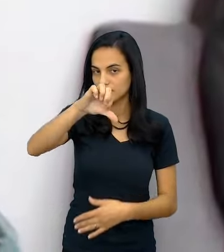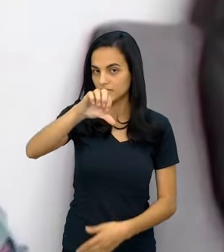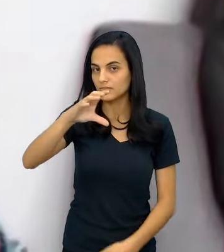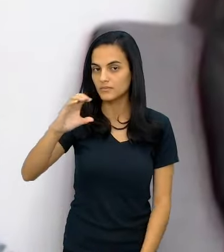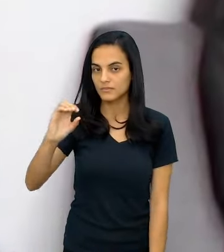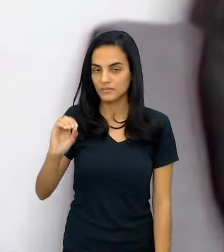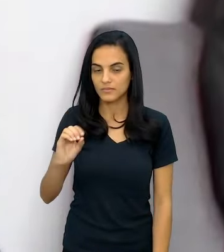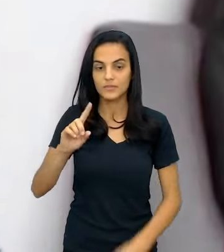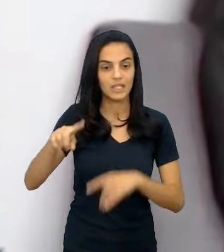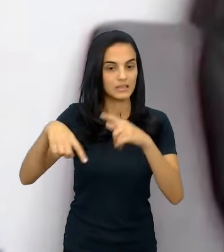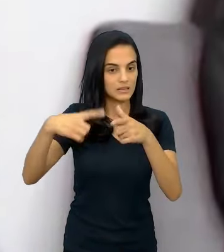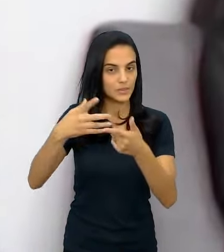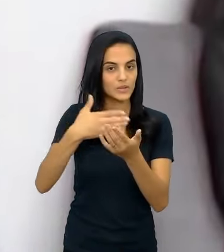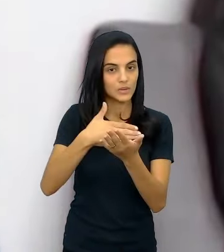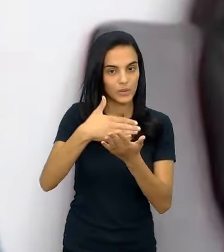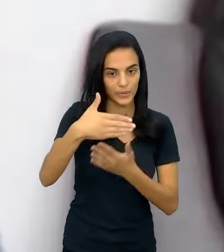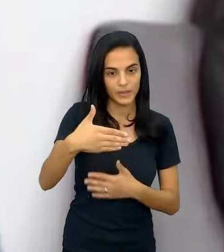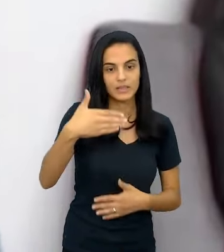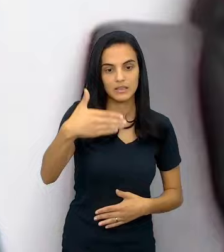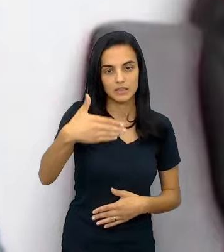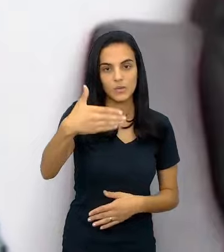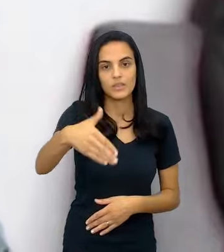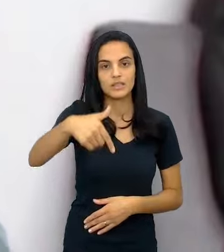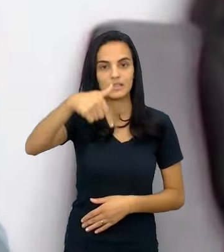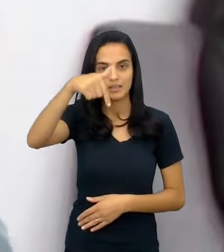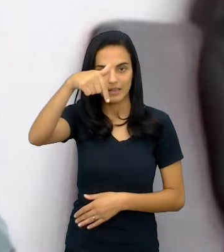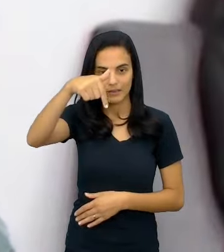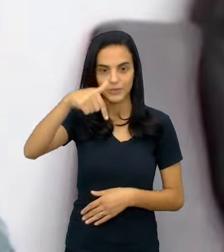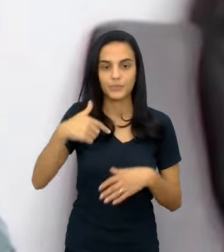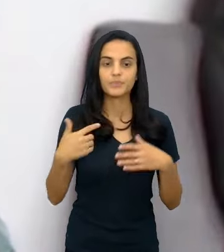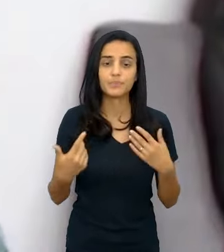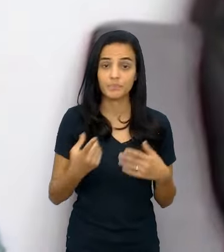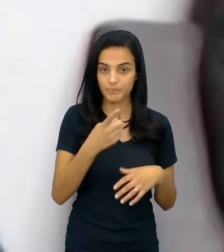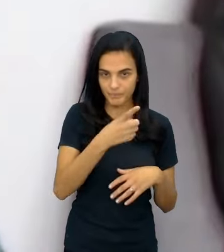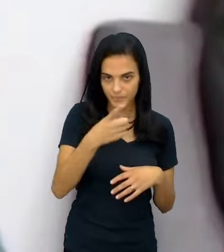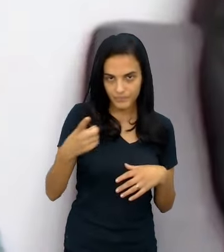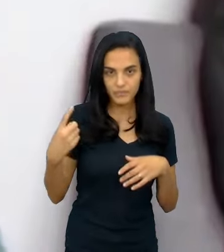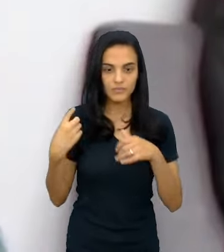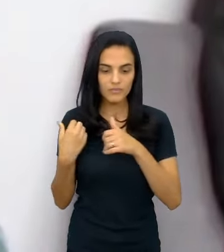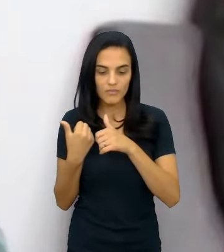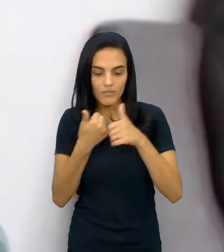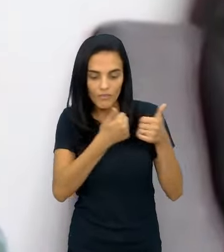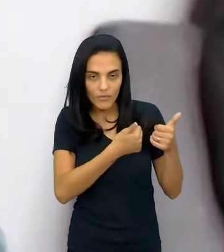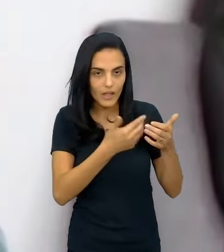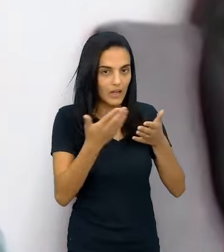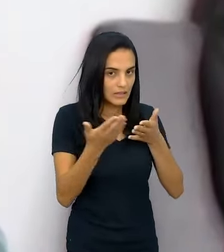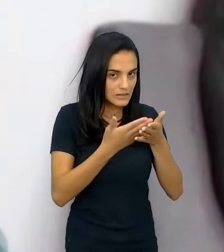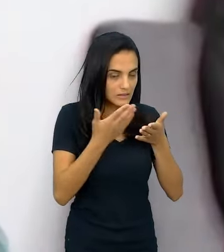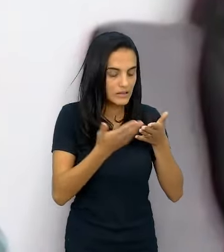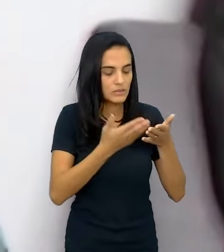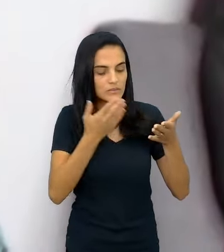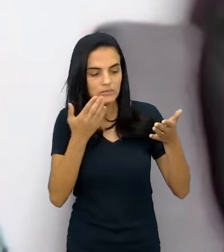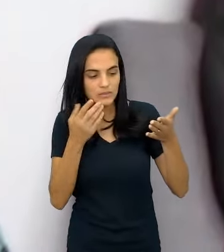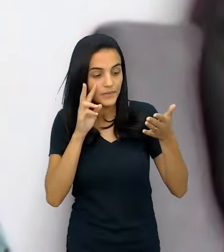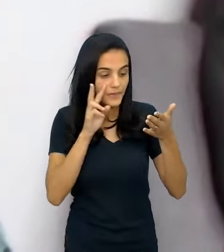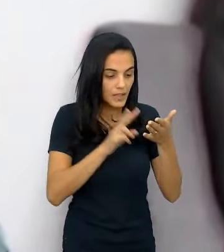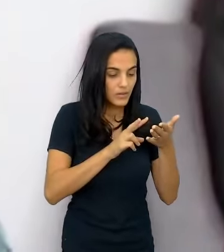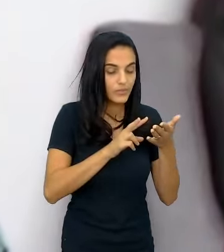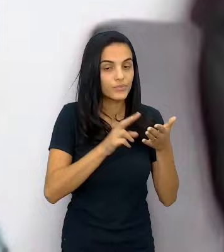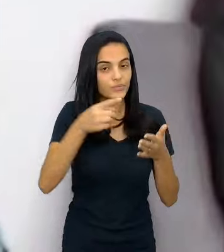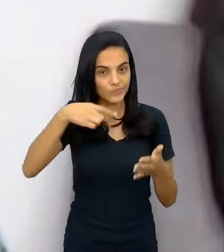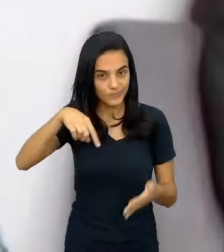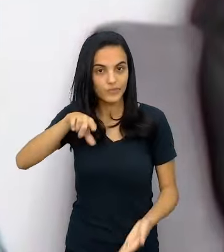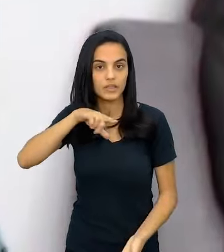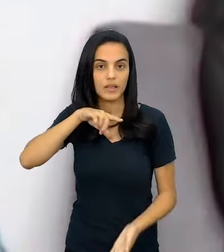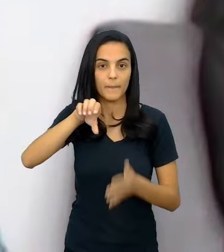190, que depois já começa a sequência 7. Quem está nos acompanhando, olhando para o caderno do professor, então nós temos